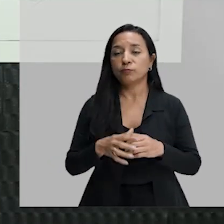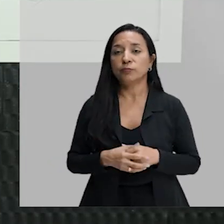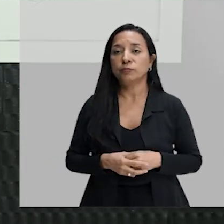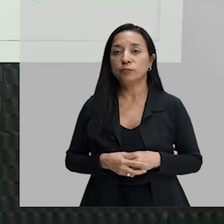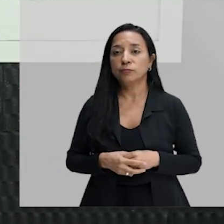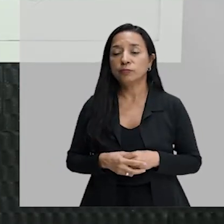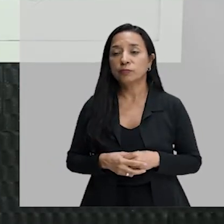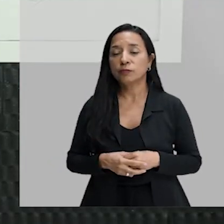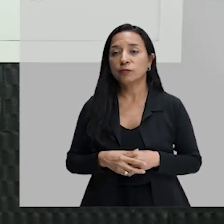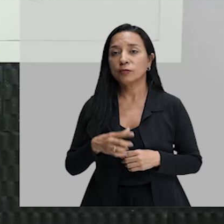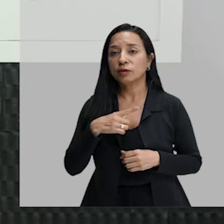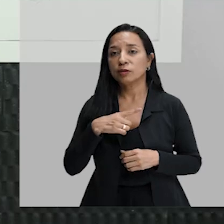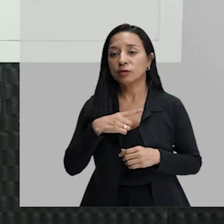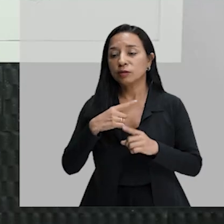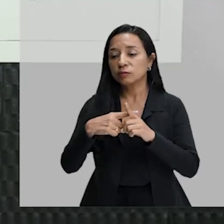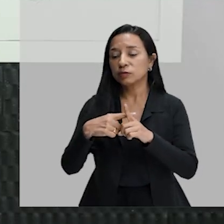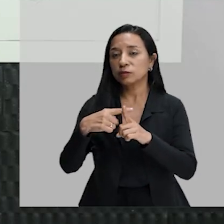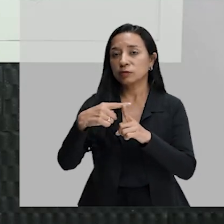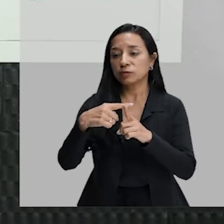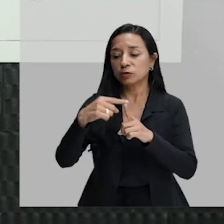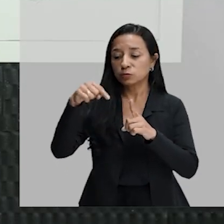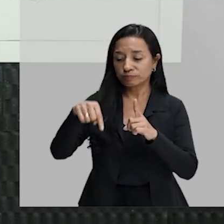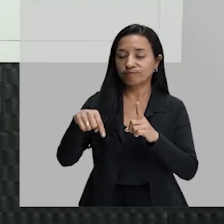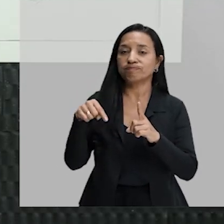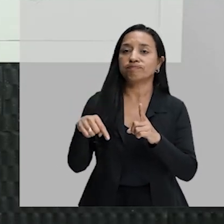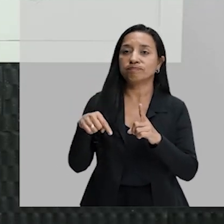certo? Então, nós temos a temperatura ambiente,